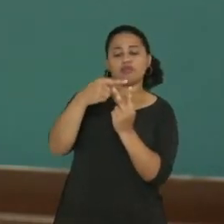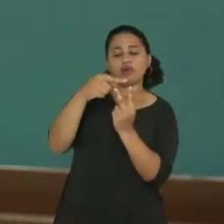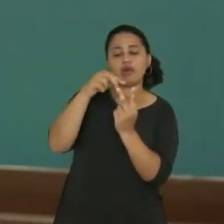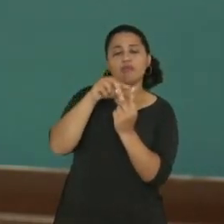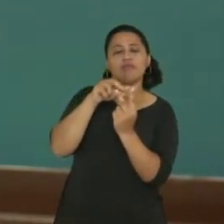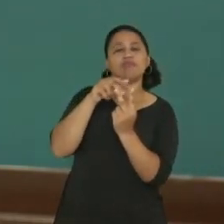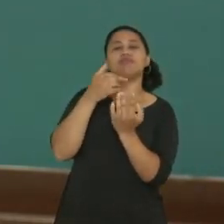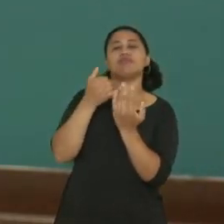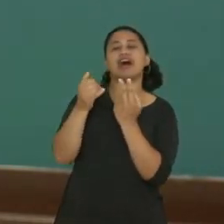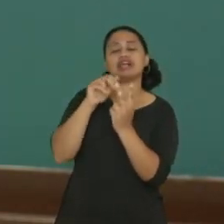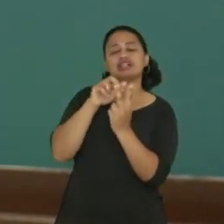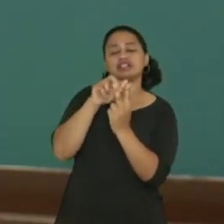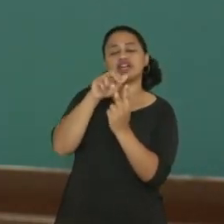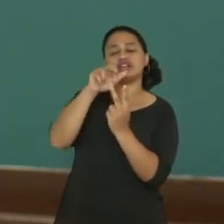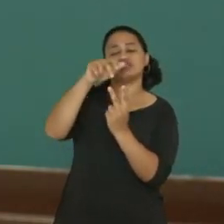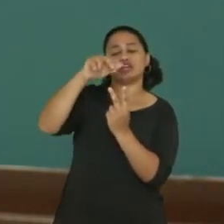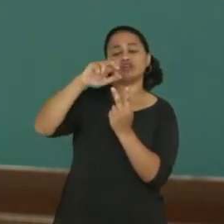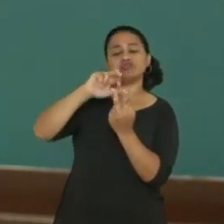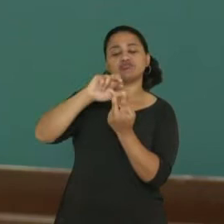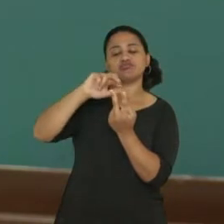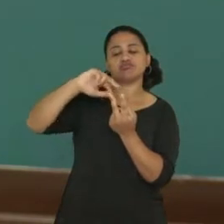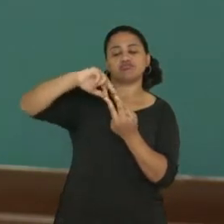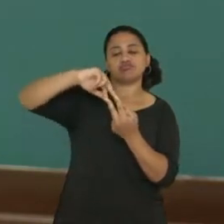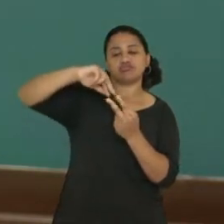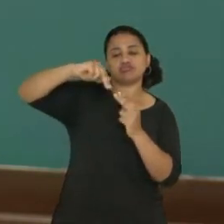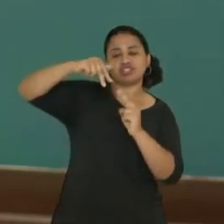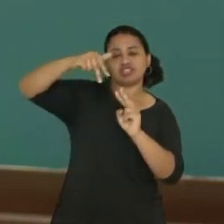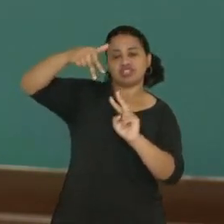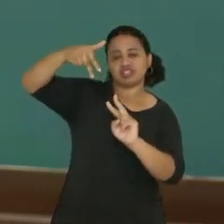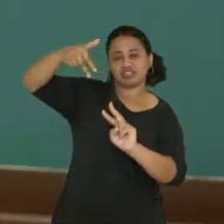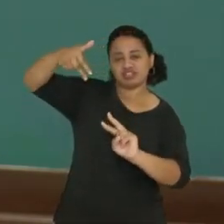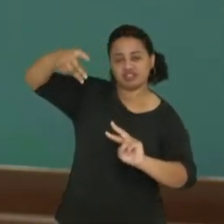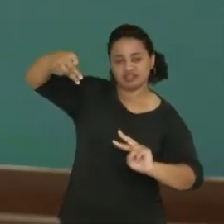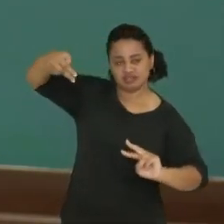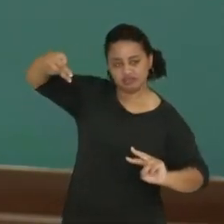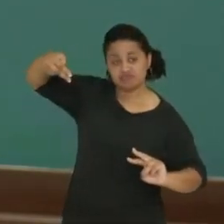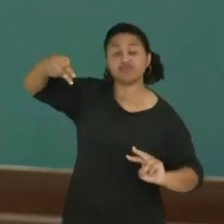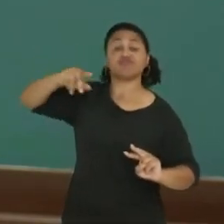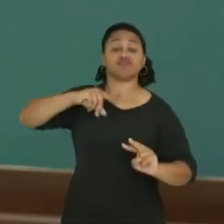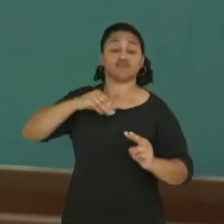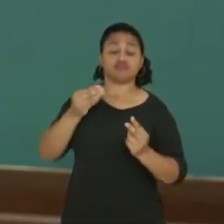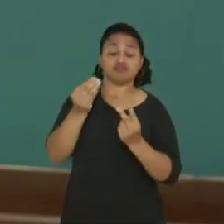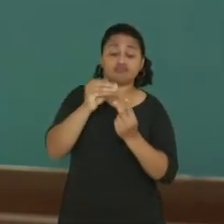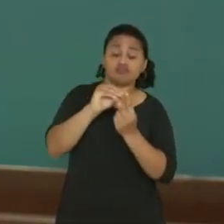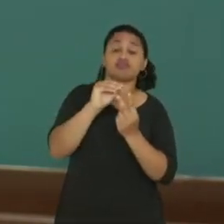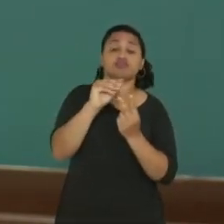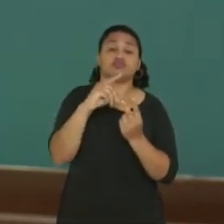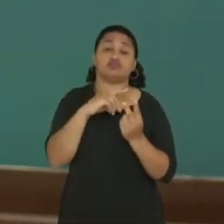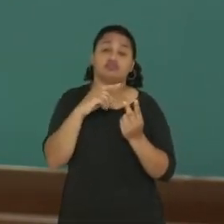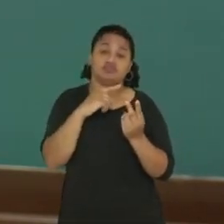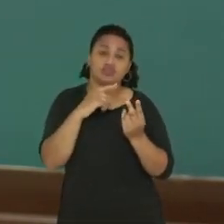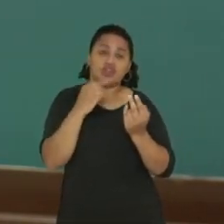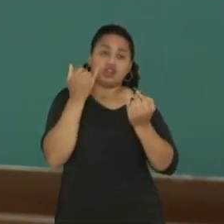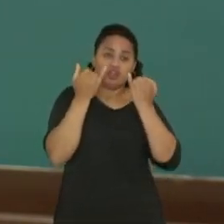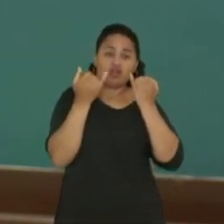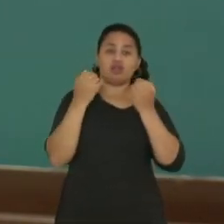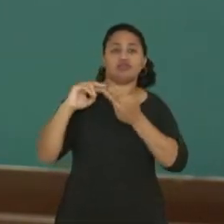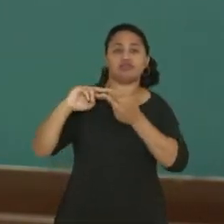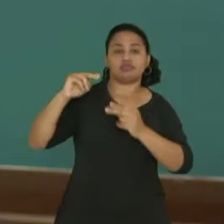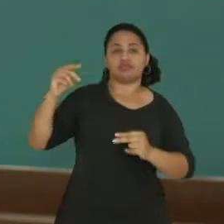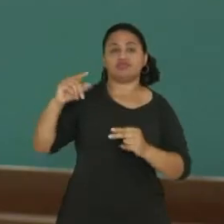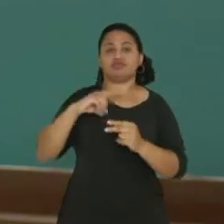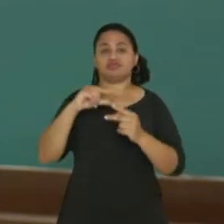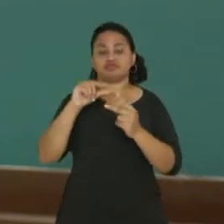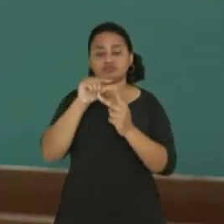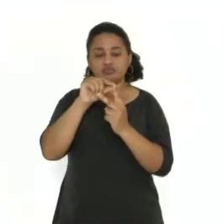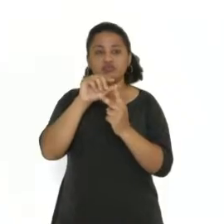encontrando. E elas vão se encontrando aqui, né, com essas informações genéticas. Dentro aqui a gente tem a adenina,